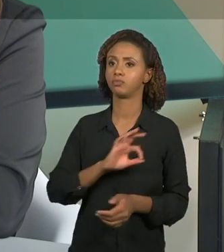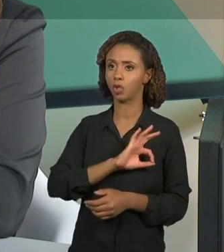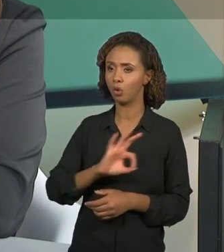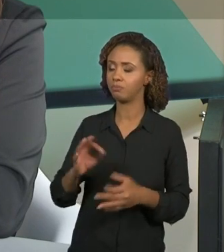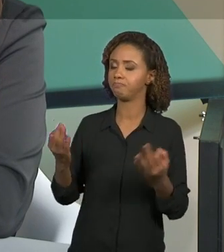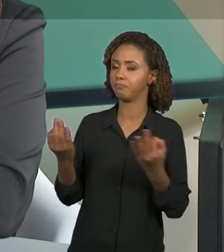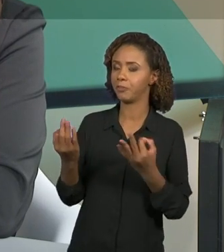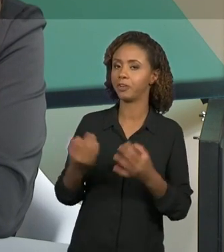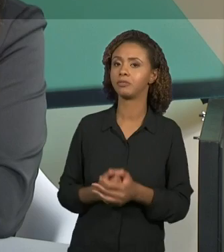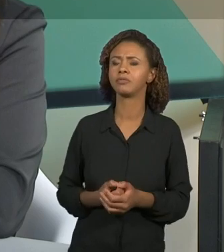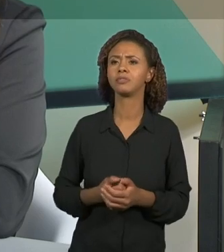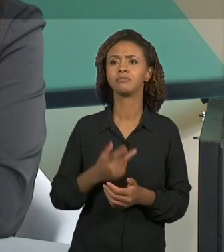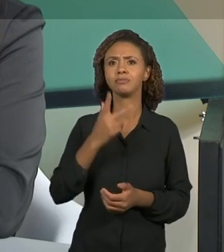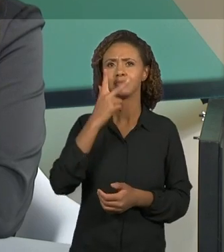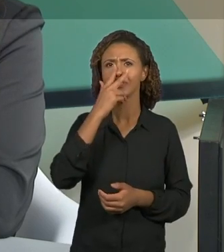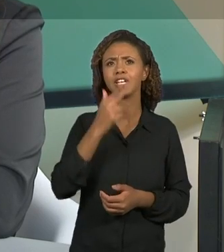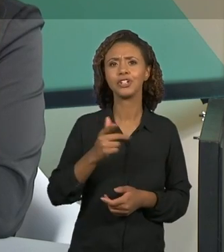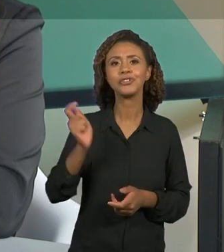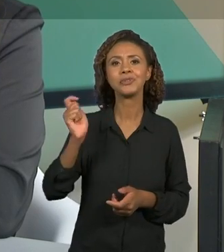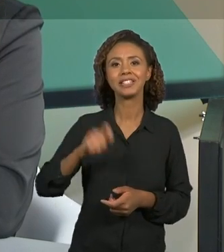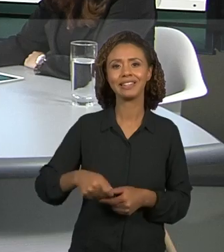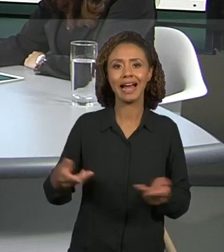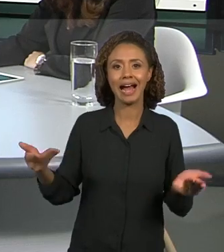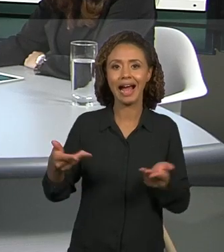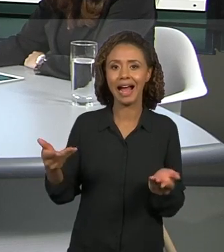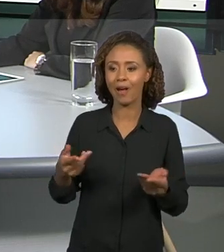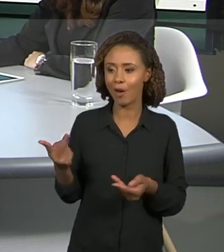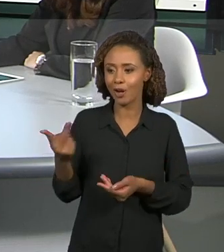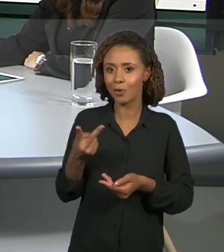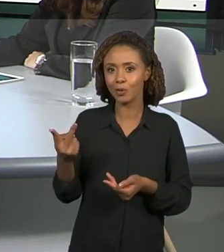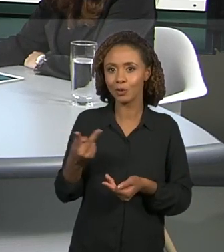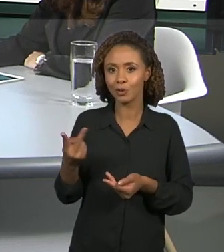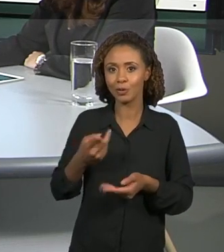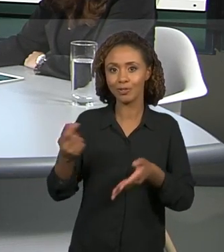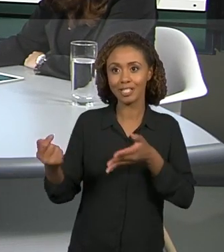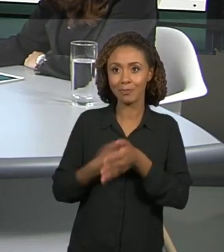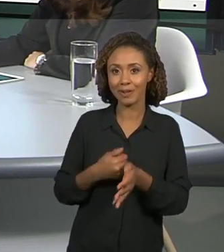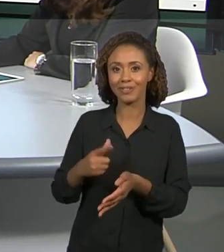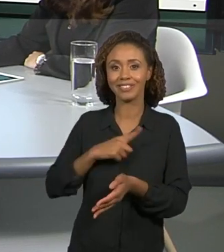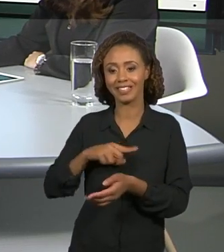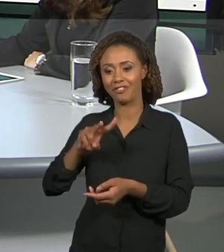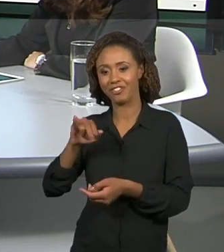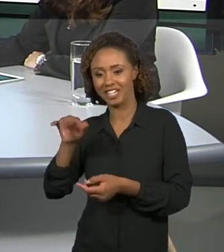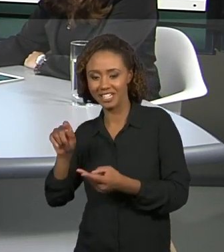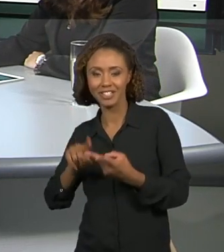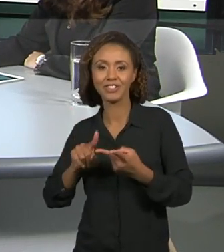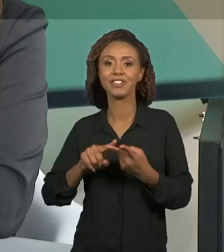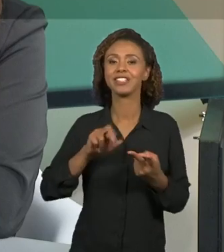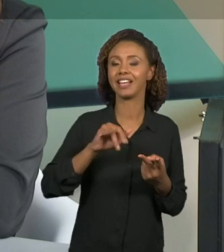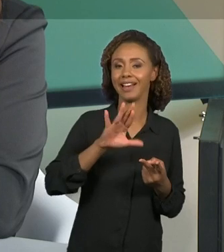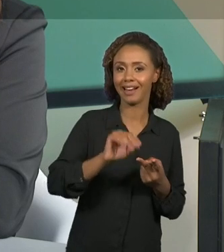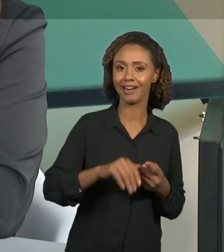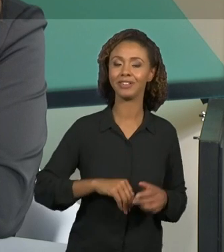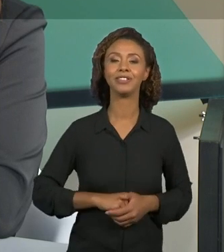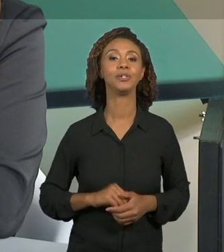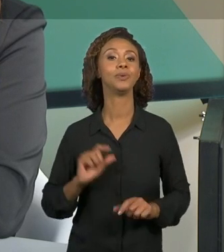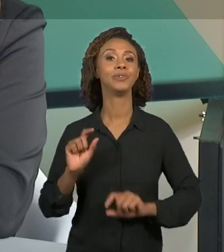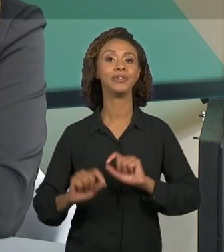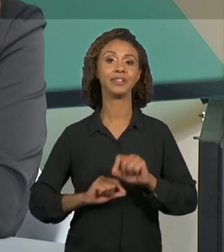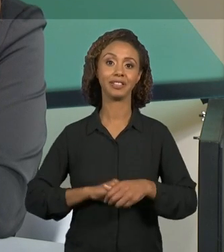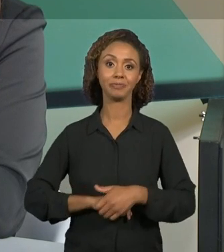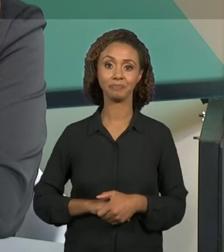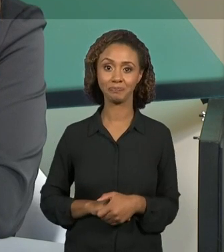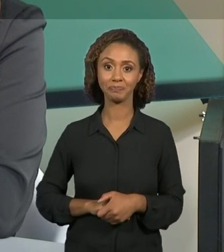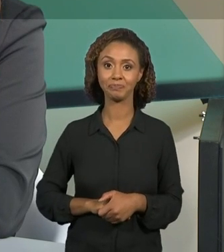mais é eu acho que a gente pode compartilhar agora essas duas aqui tem prevenidos e se tem também foi ricardo que a pergunta